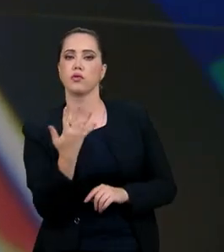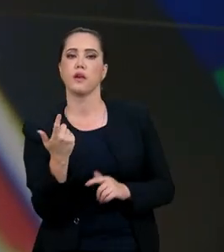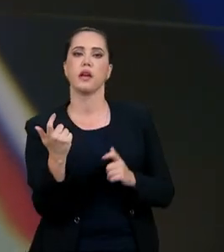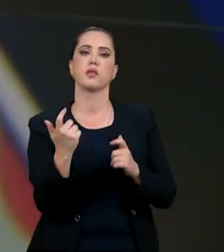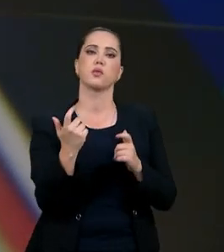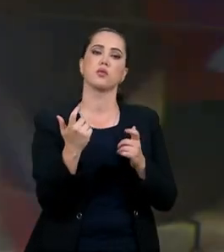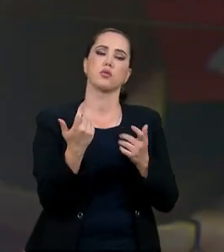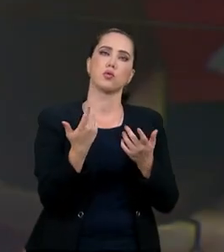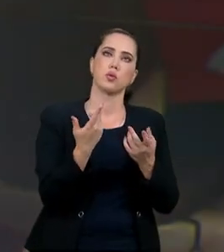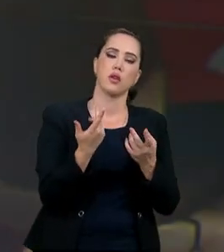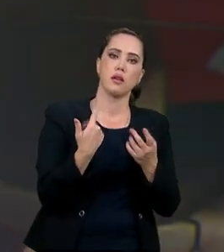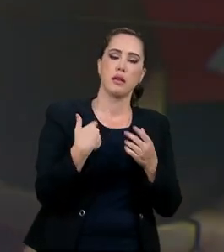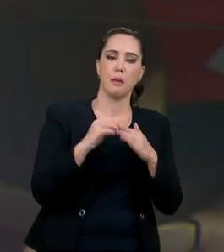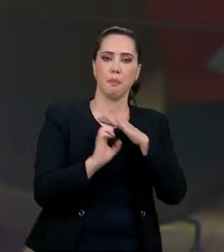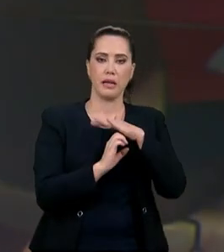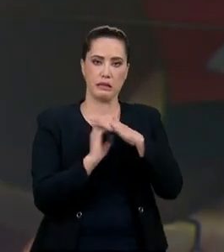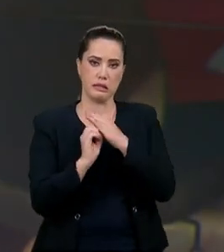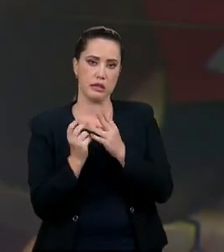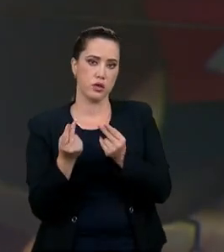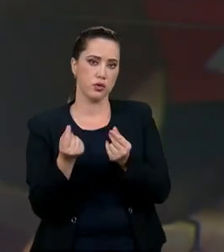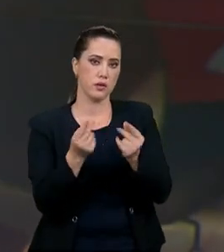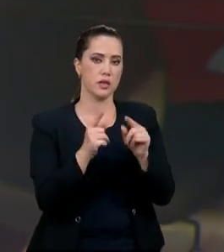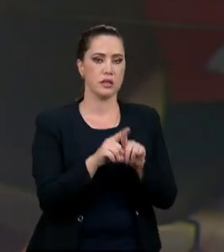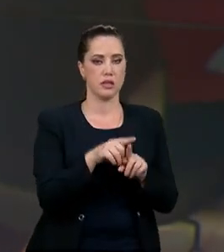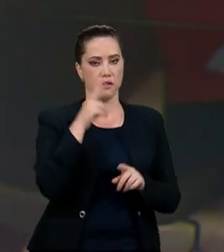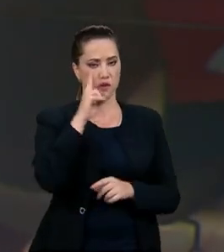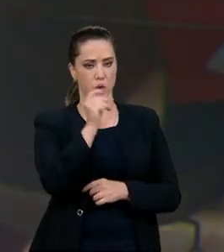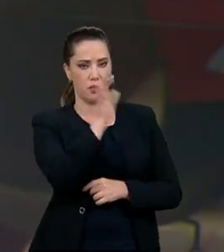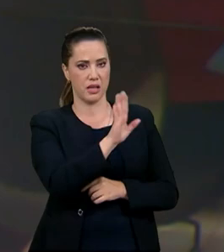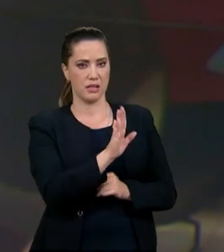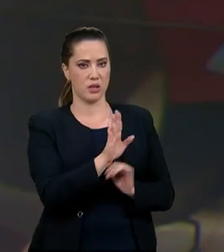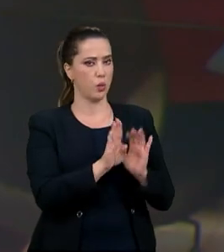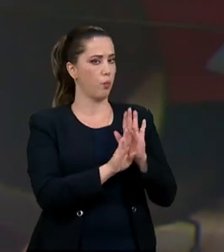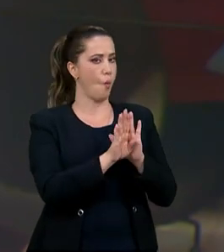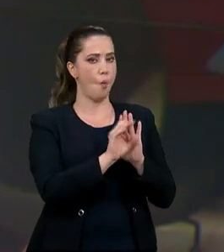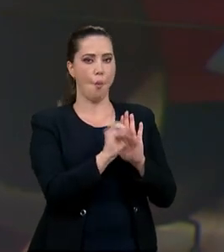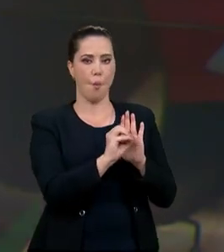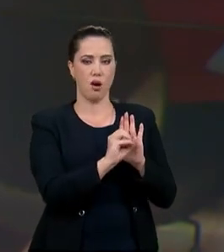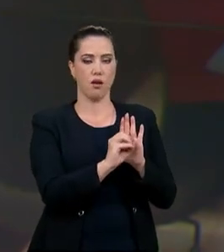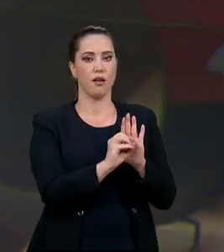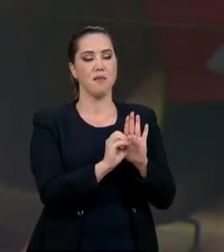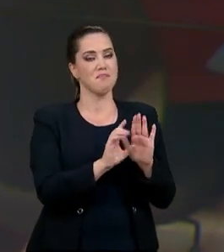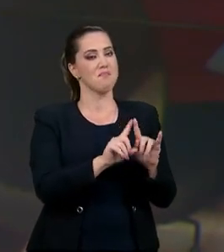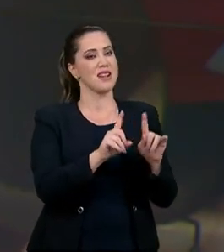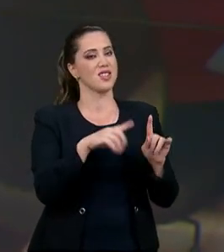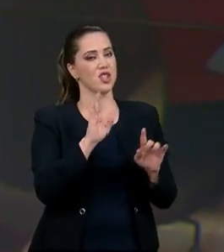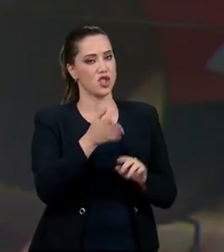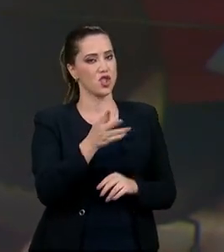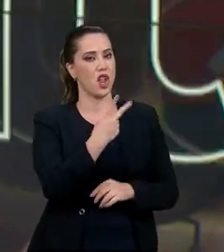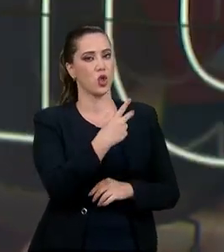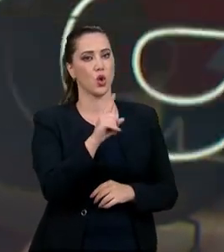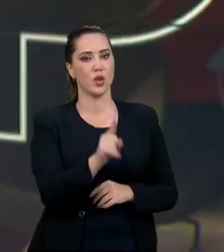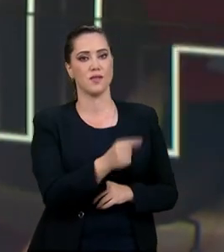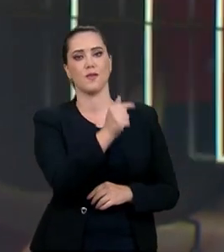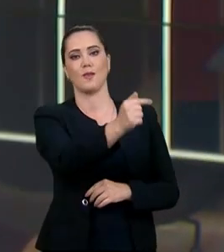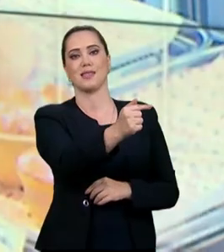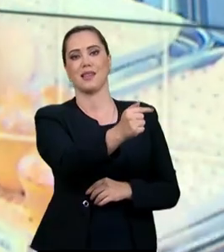mercado estavam precificando o Brasil um crescimento próximo de zero, até negativo. Já estamos em 2,7. Nas últimas 14